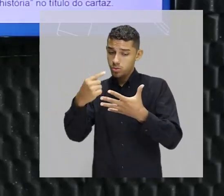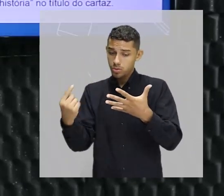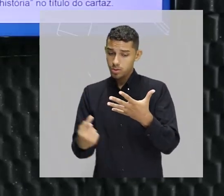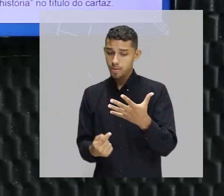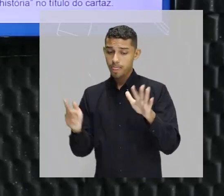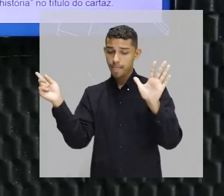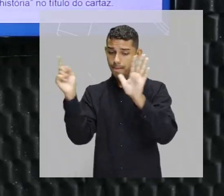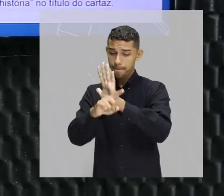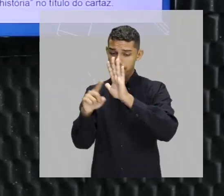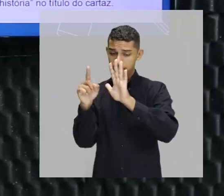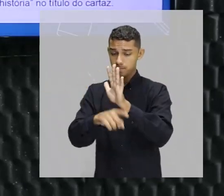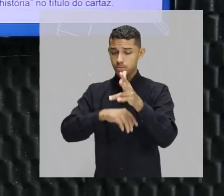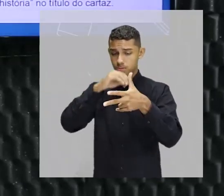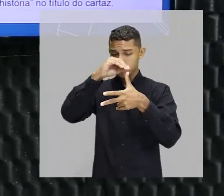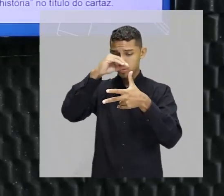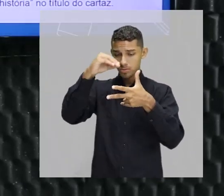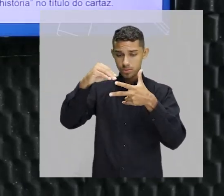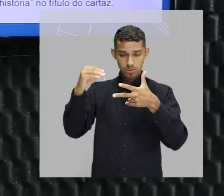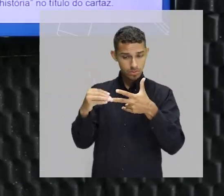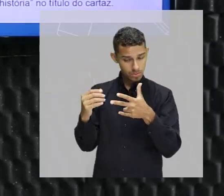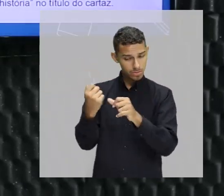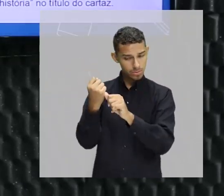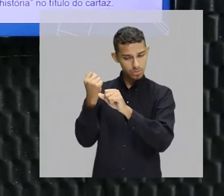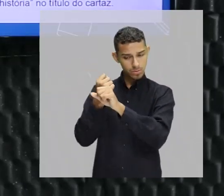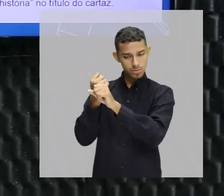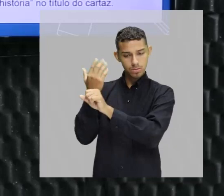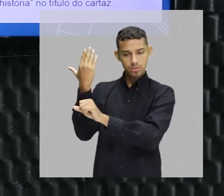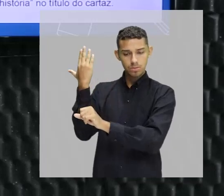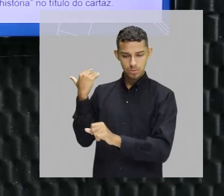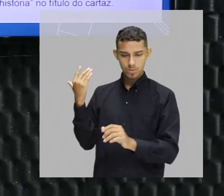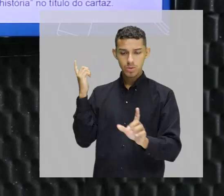questões do Enem. Assim, vocês vão encontrar